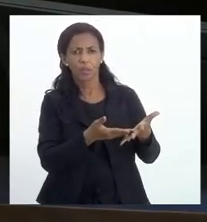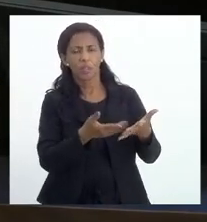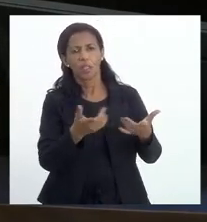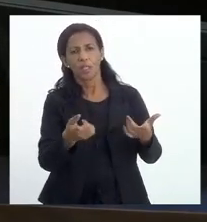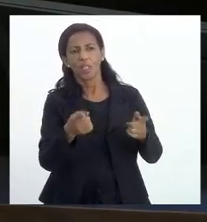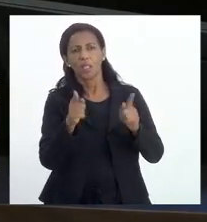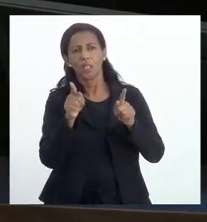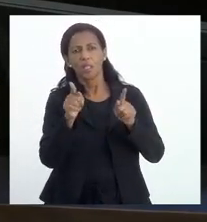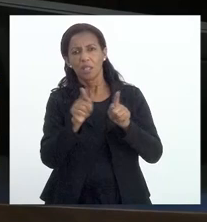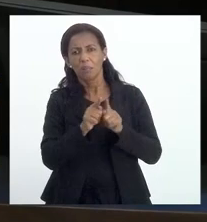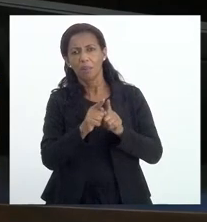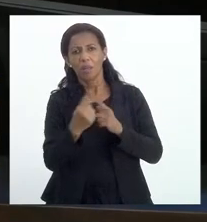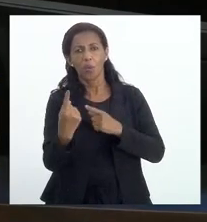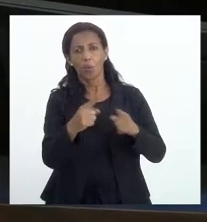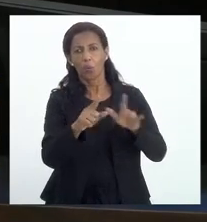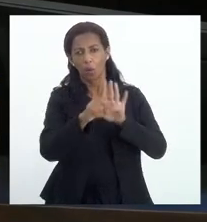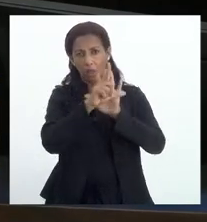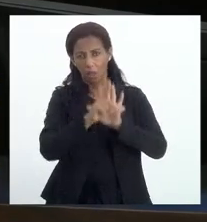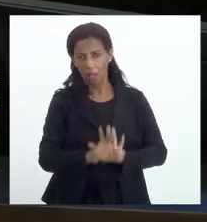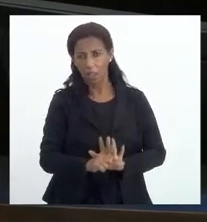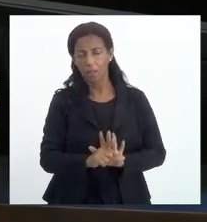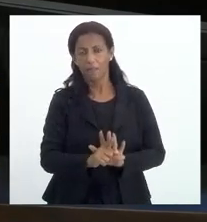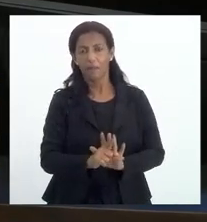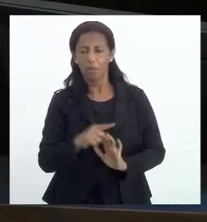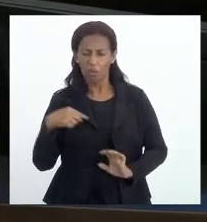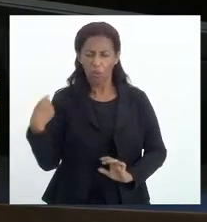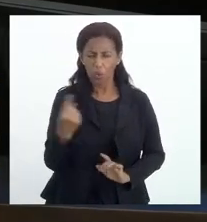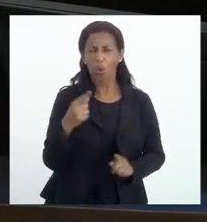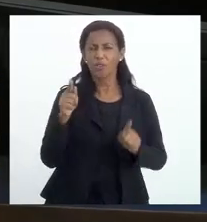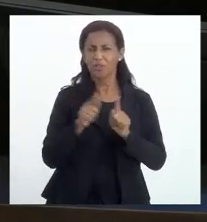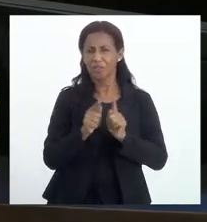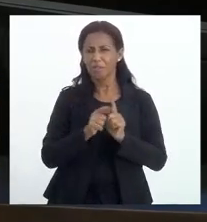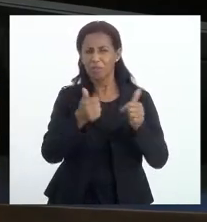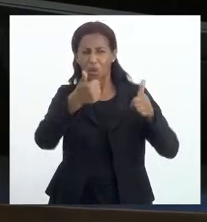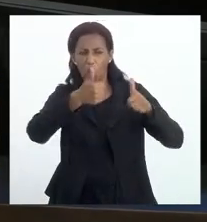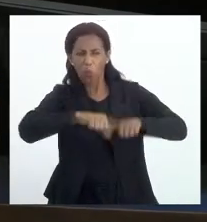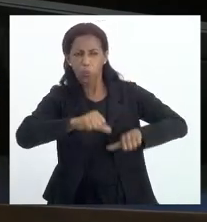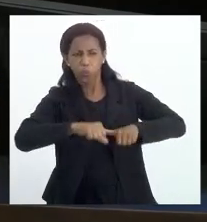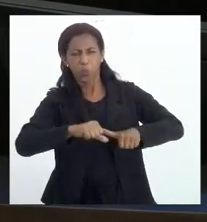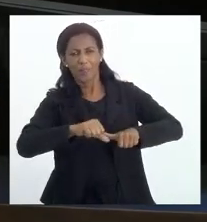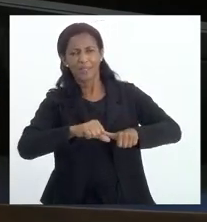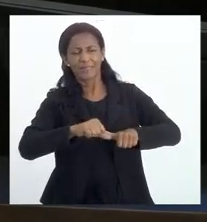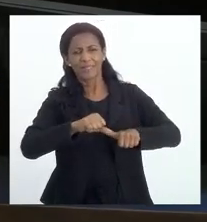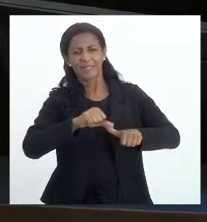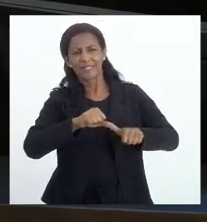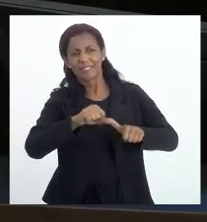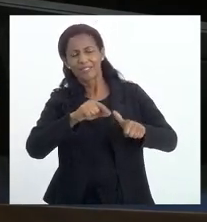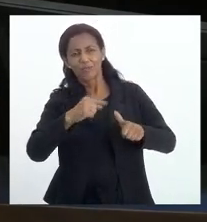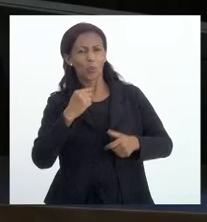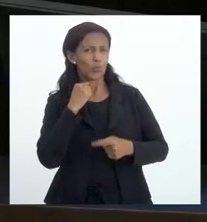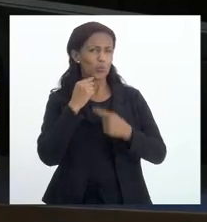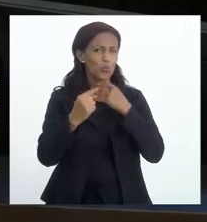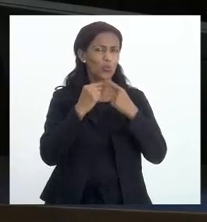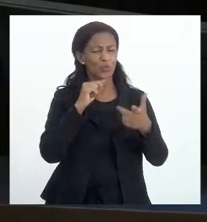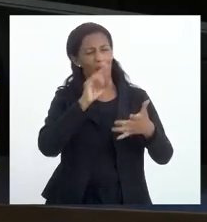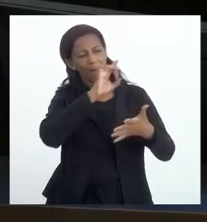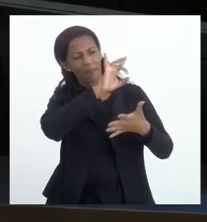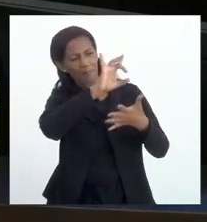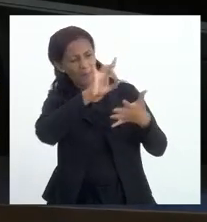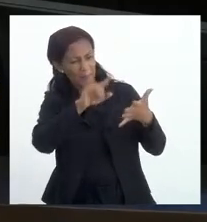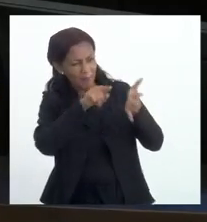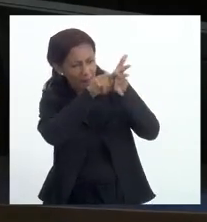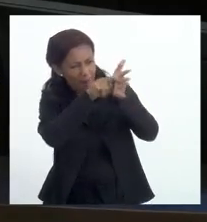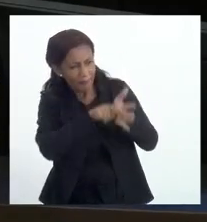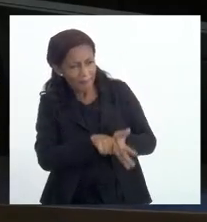em relação à lei, nós também analisamos alguns pontos em que nós temos dúvidas, em que